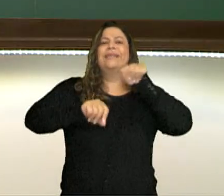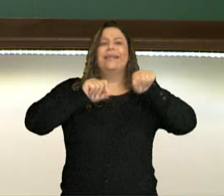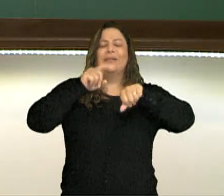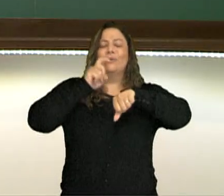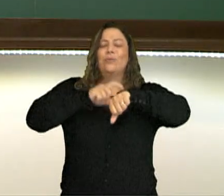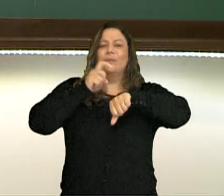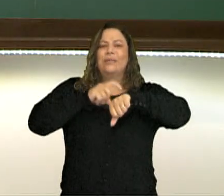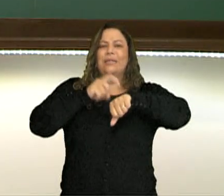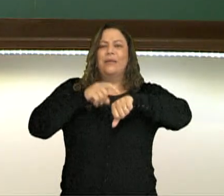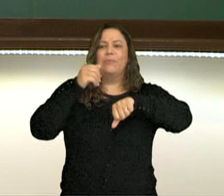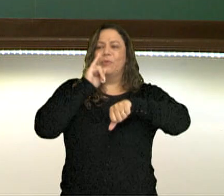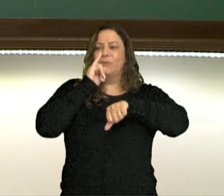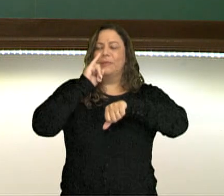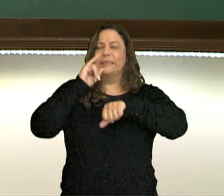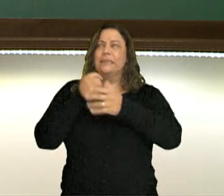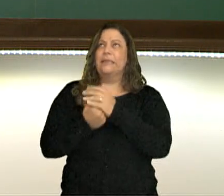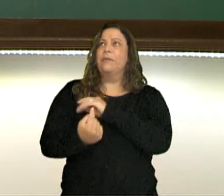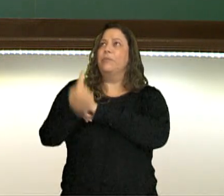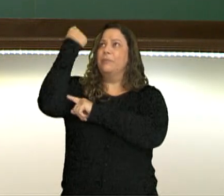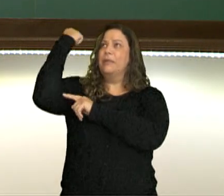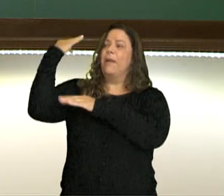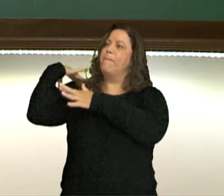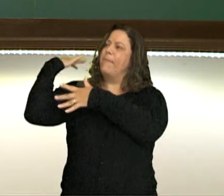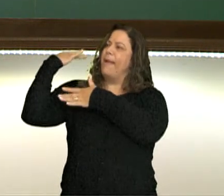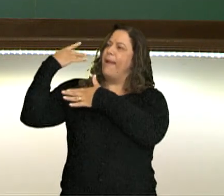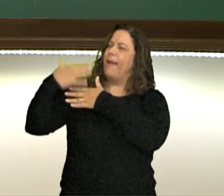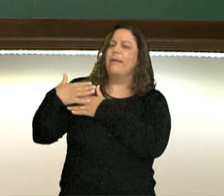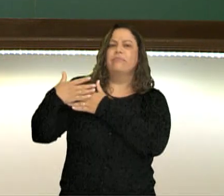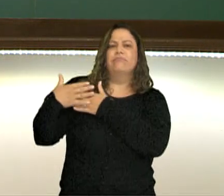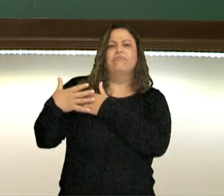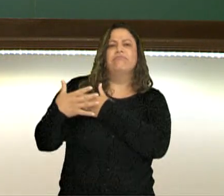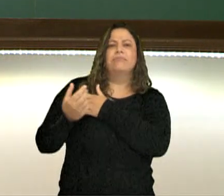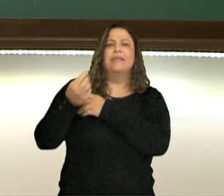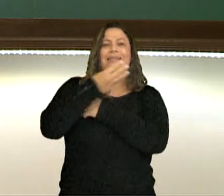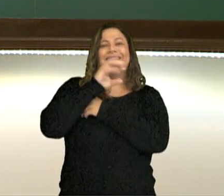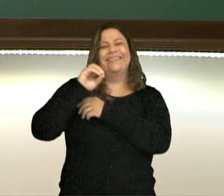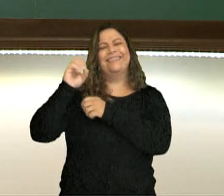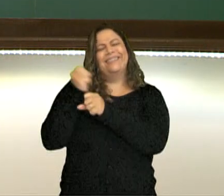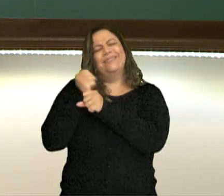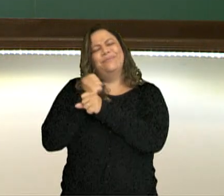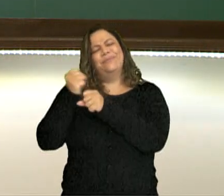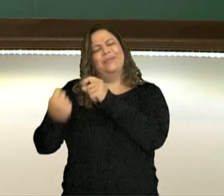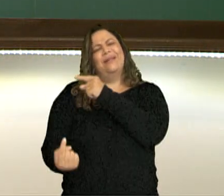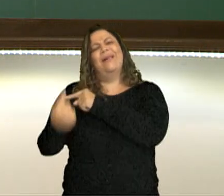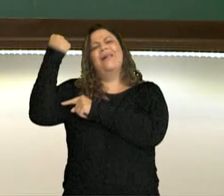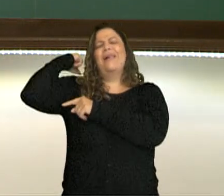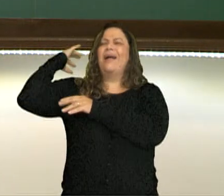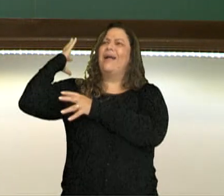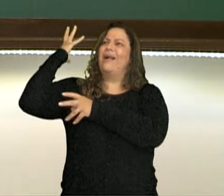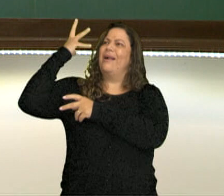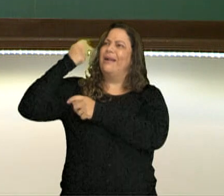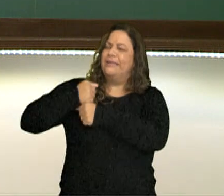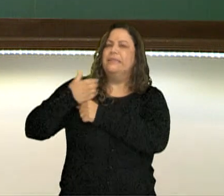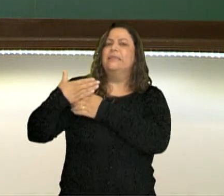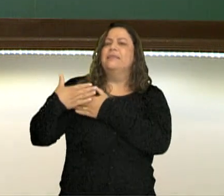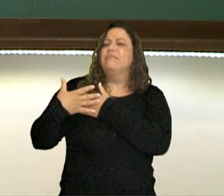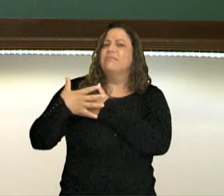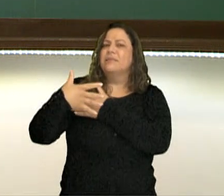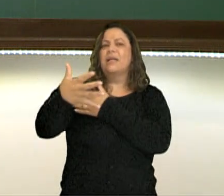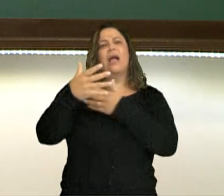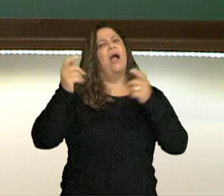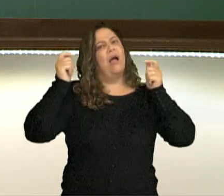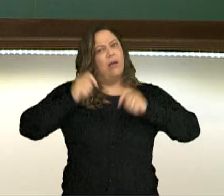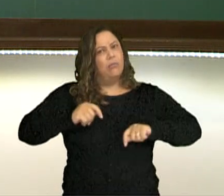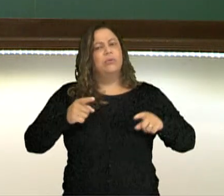pode ter sido escrita 300 anos atrás e está, a gente pode, um intérprete,